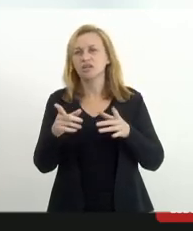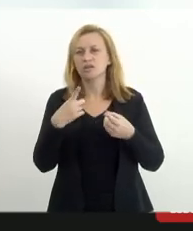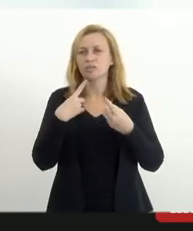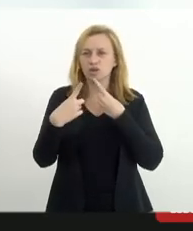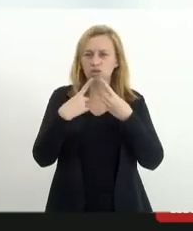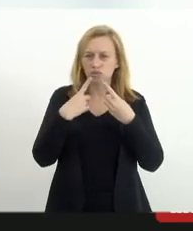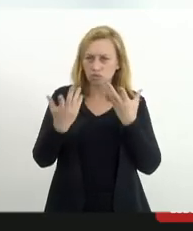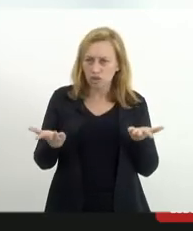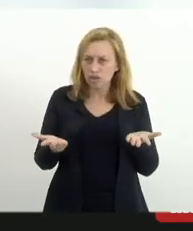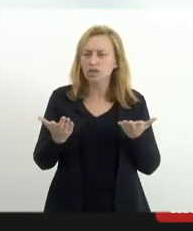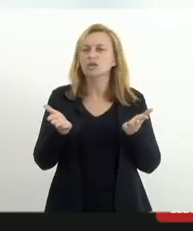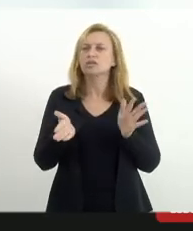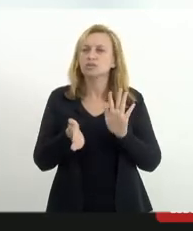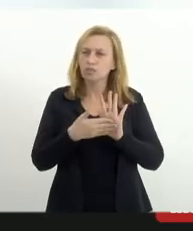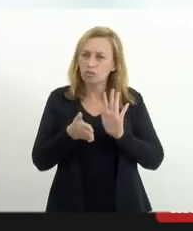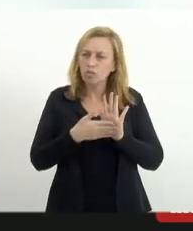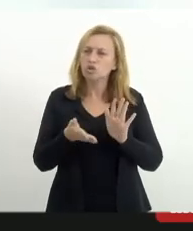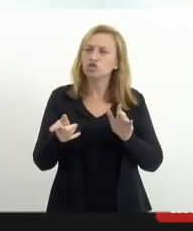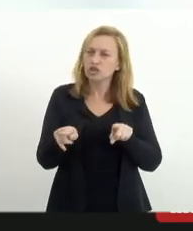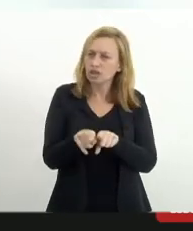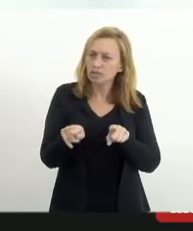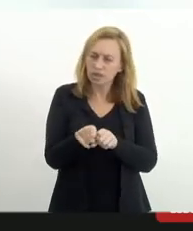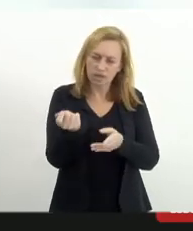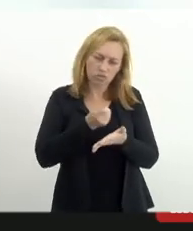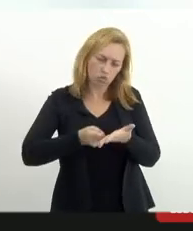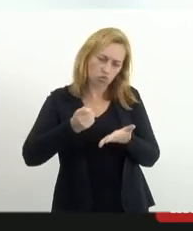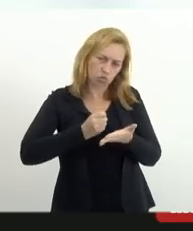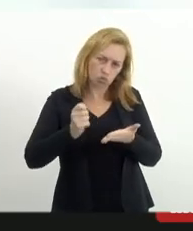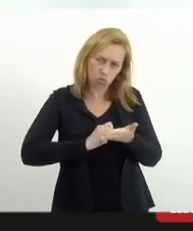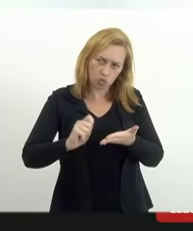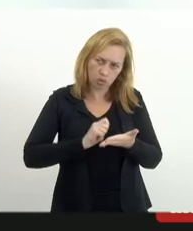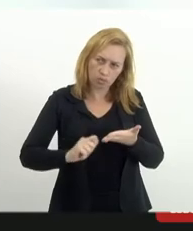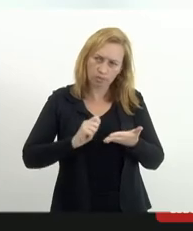botamos essa proposta também no papel.